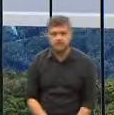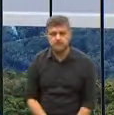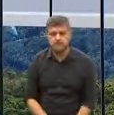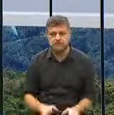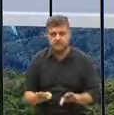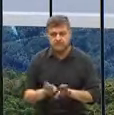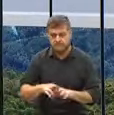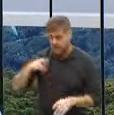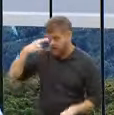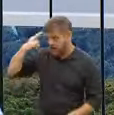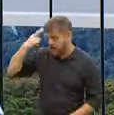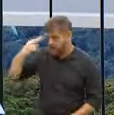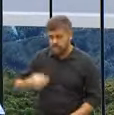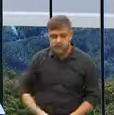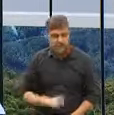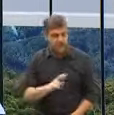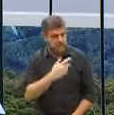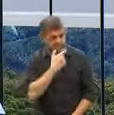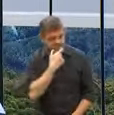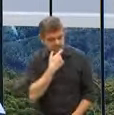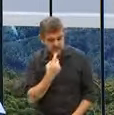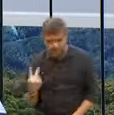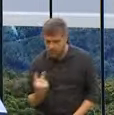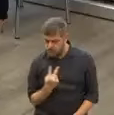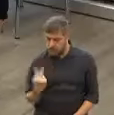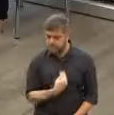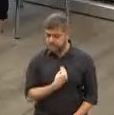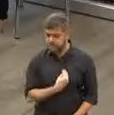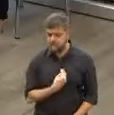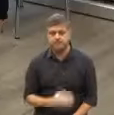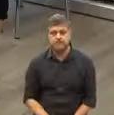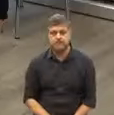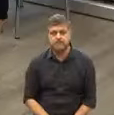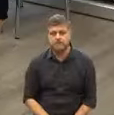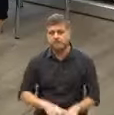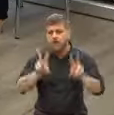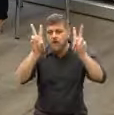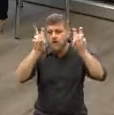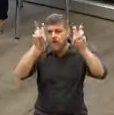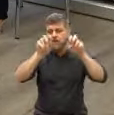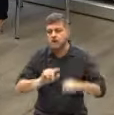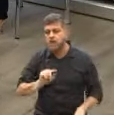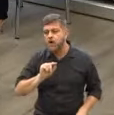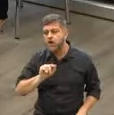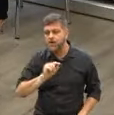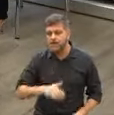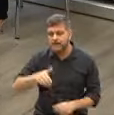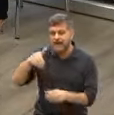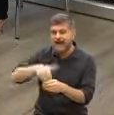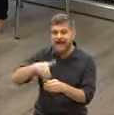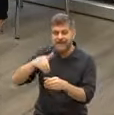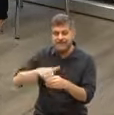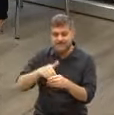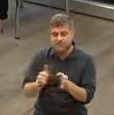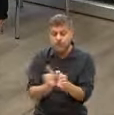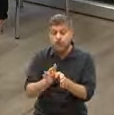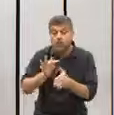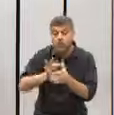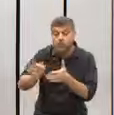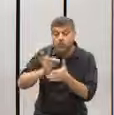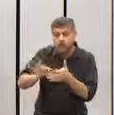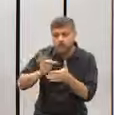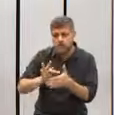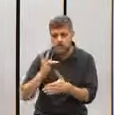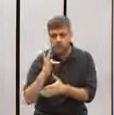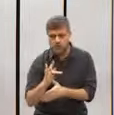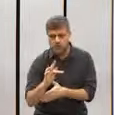presença do Rafael e também do René. Estamos aí à disposição. A gente estava falando justamente, vereador, da eleição, do papel do Conselho Tutelar,